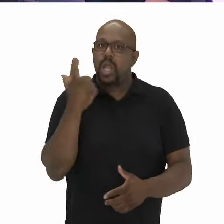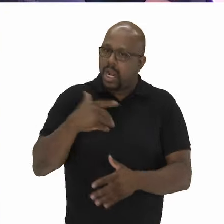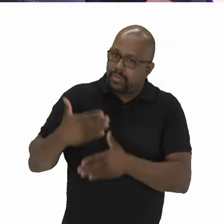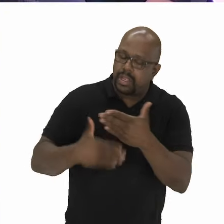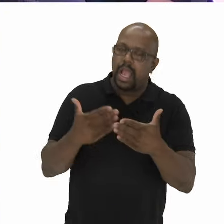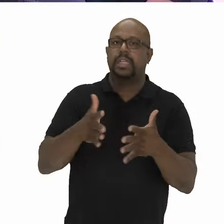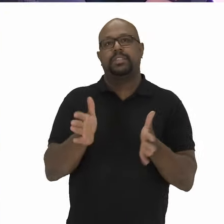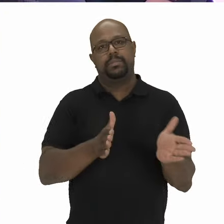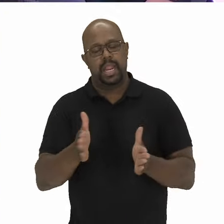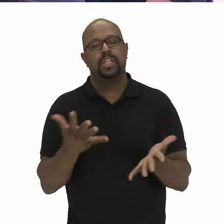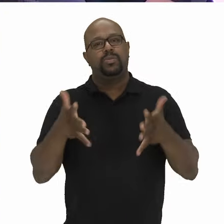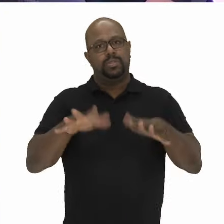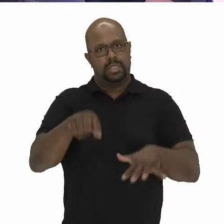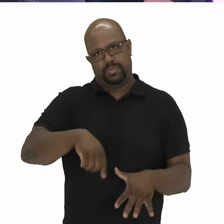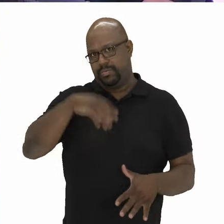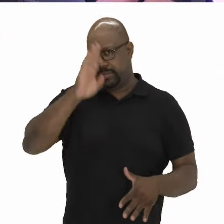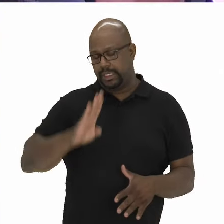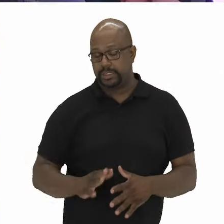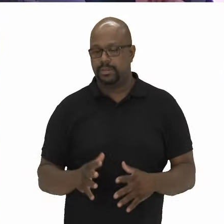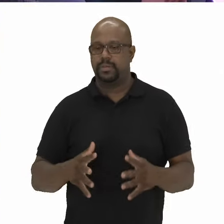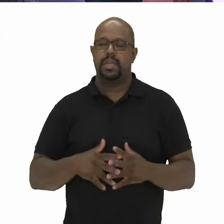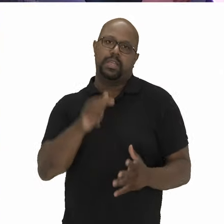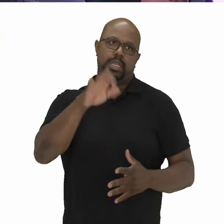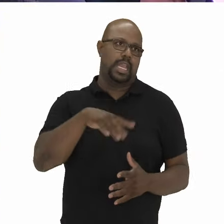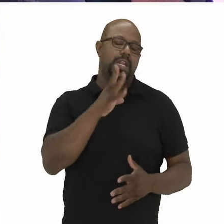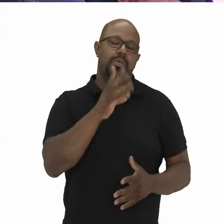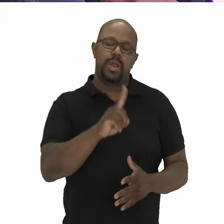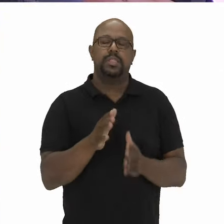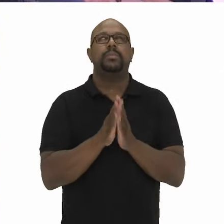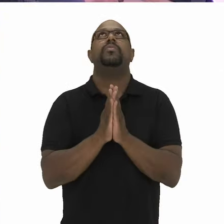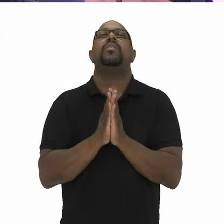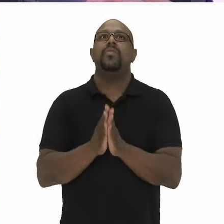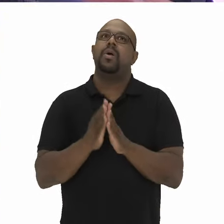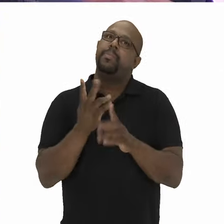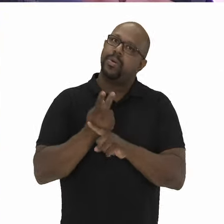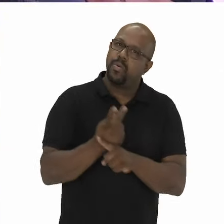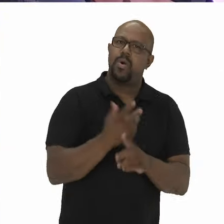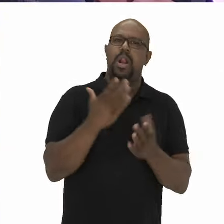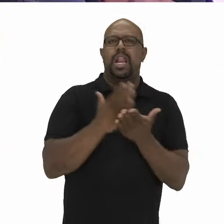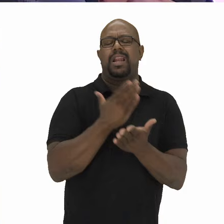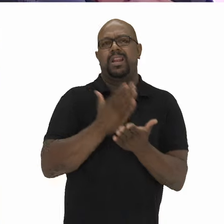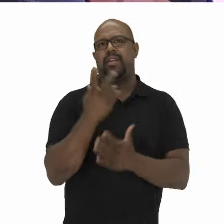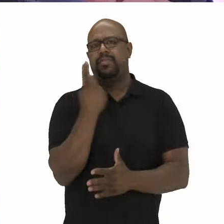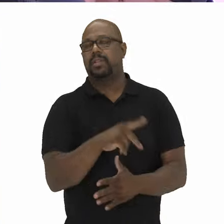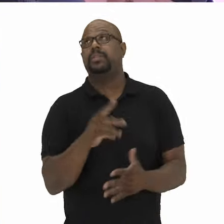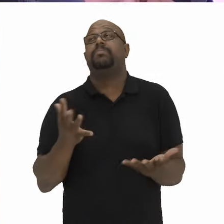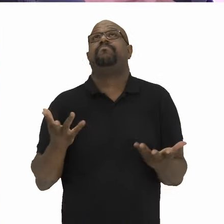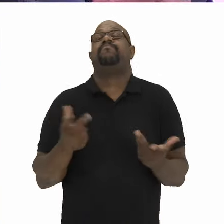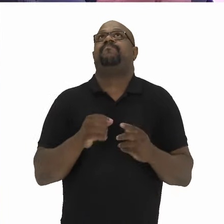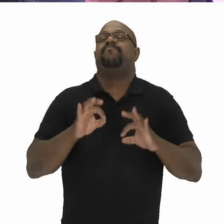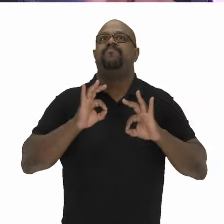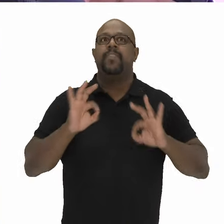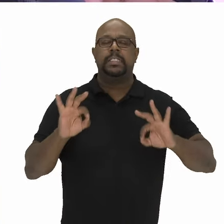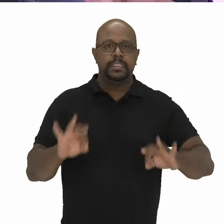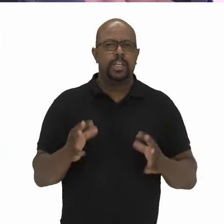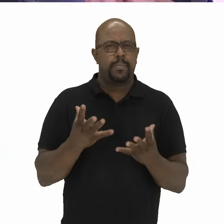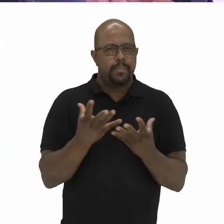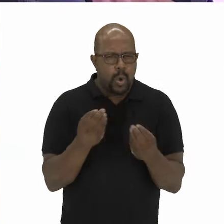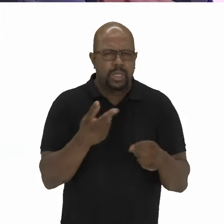em acessibilidade em inclusão nesse país eh quem não conhece por favor procure os livros que são